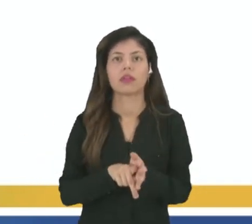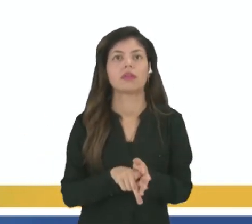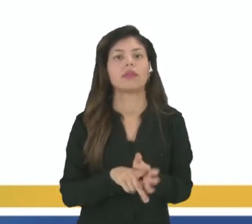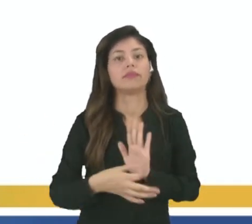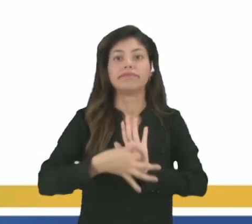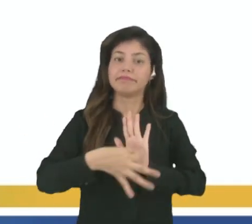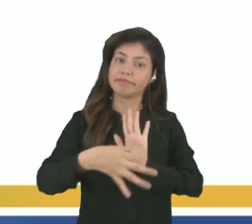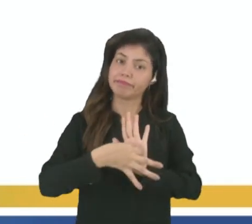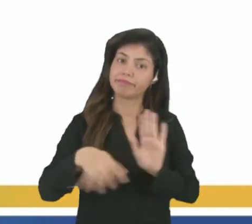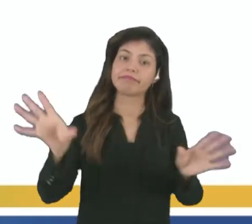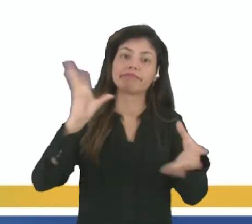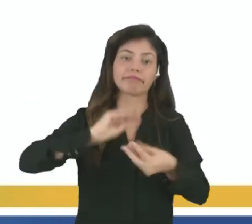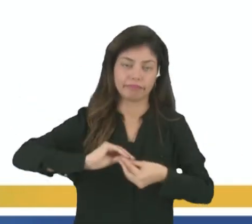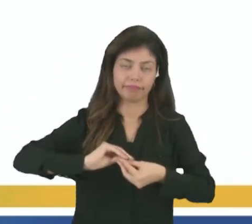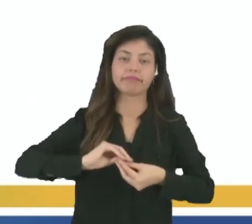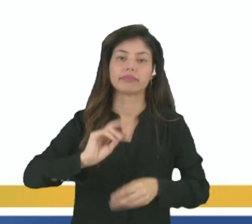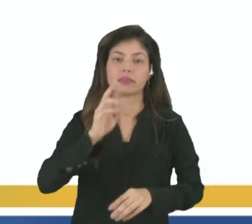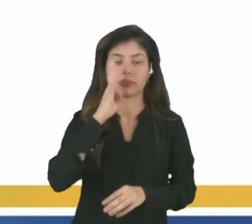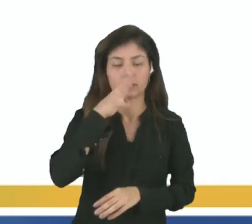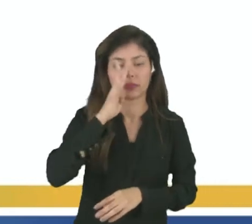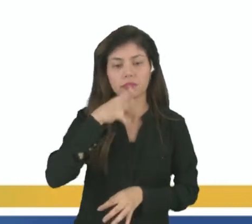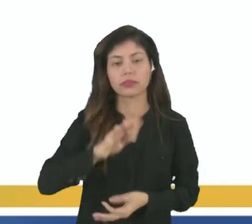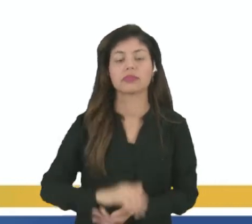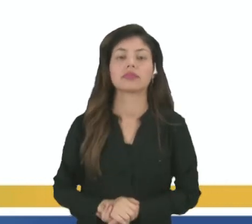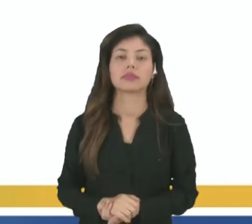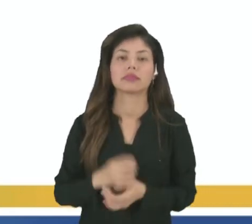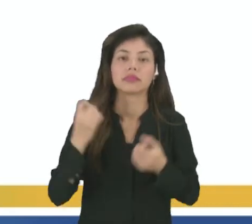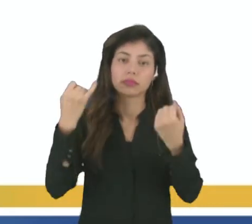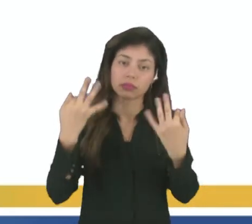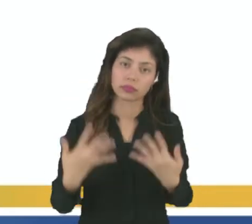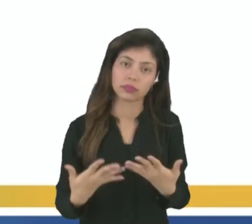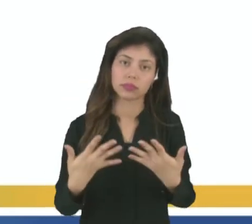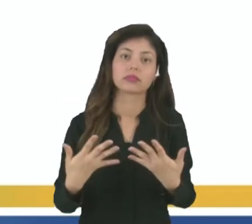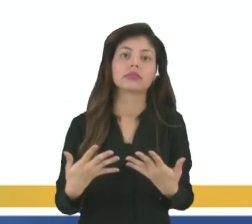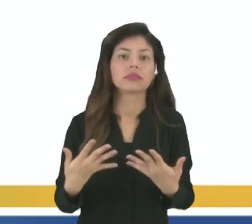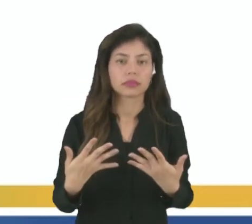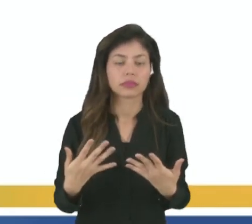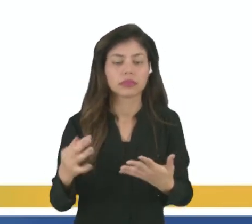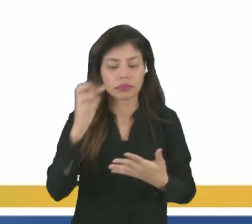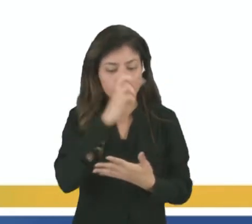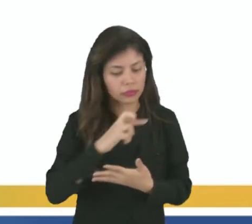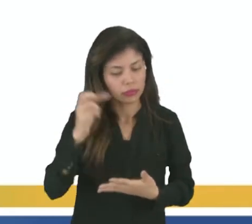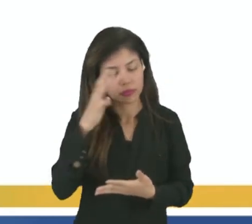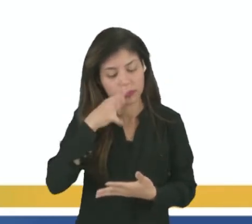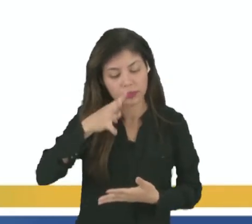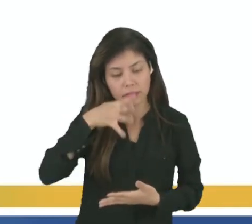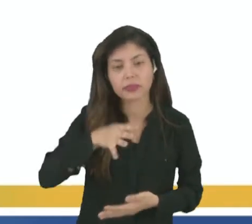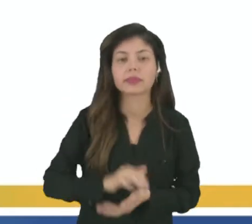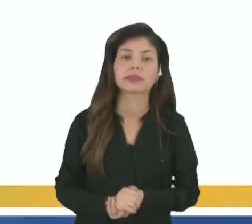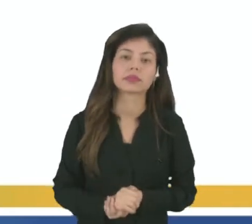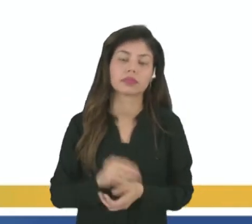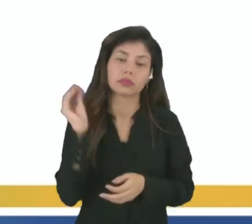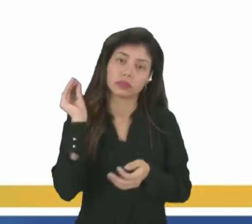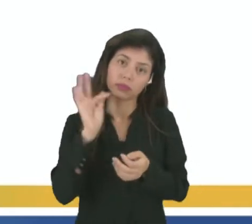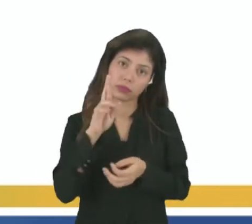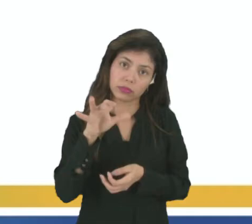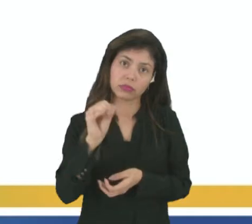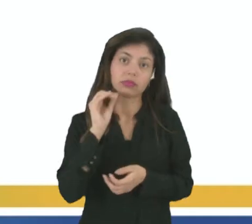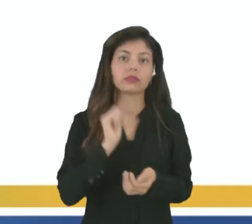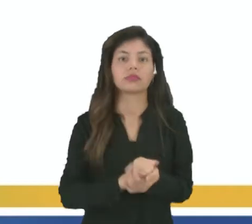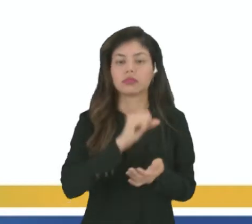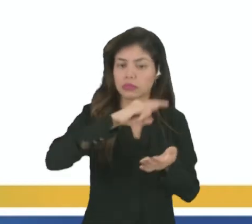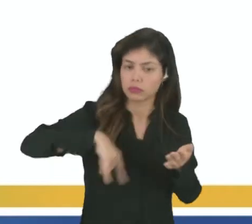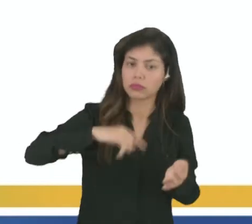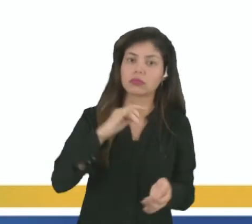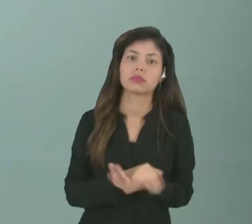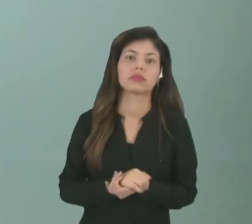crítico, tá? Então, você vai, através dele, analisar criticamente um fato, um